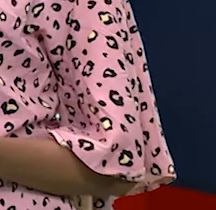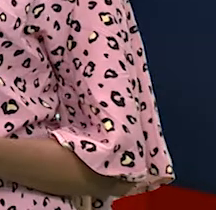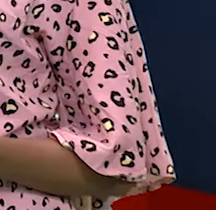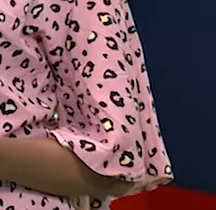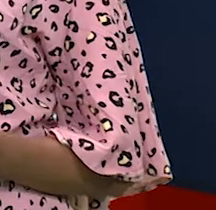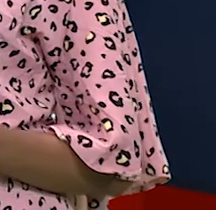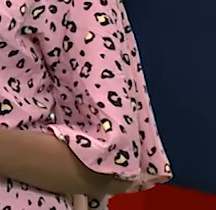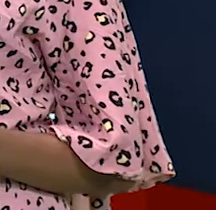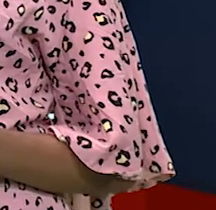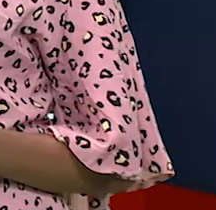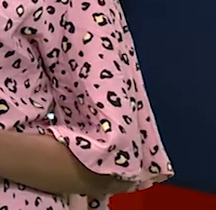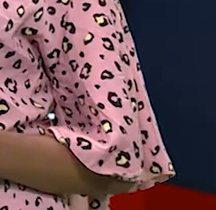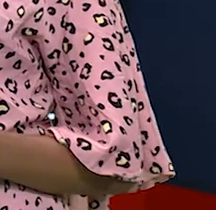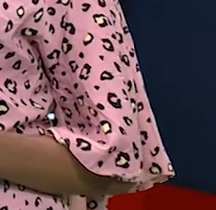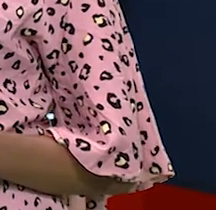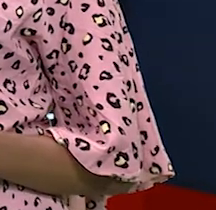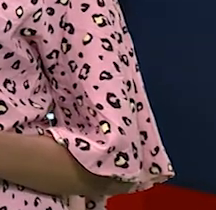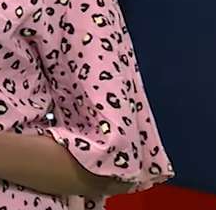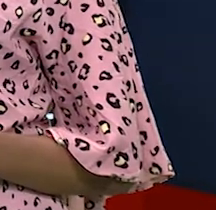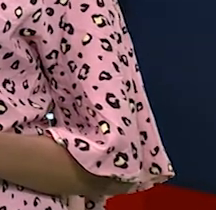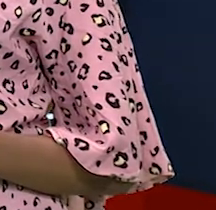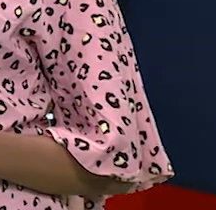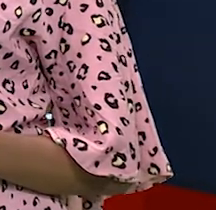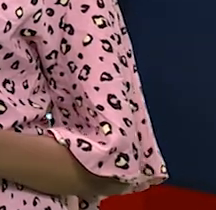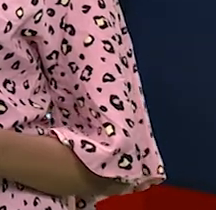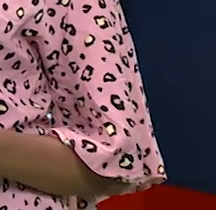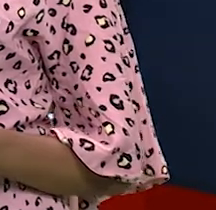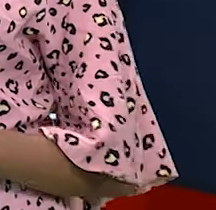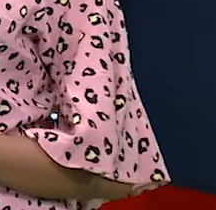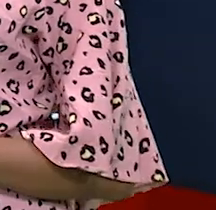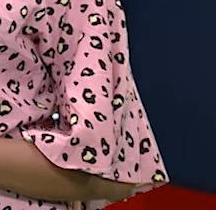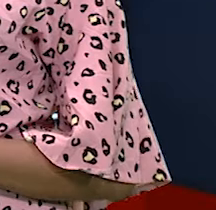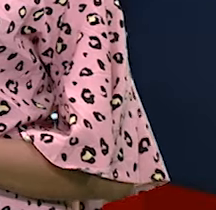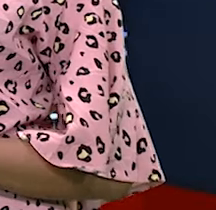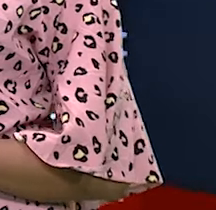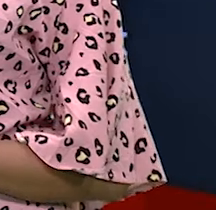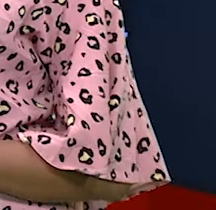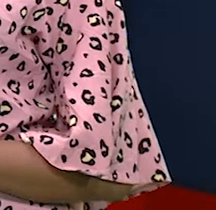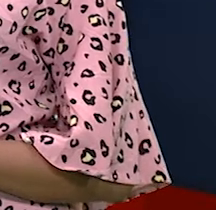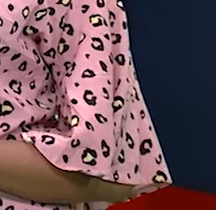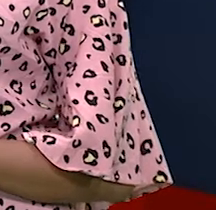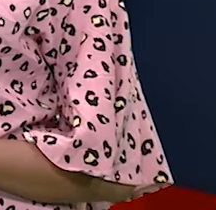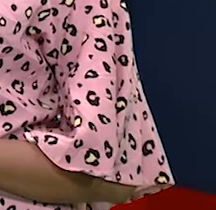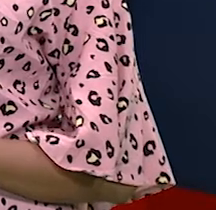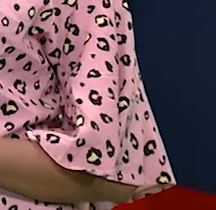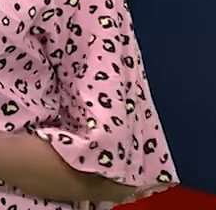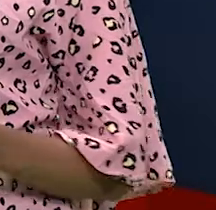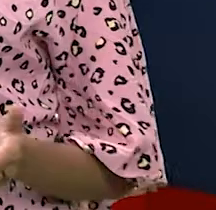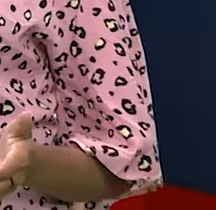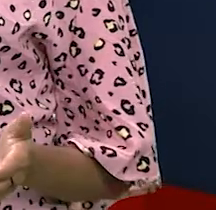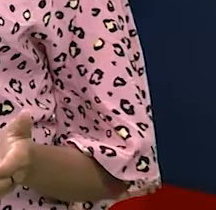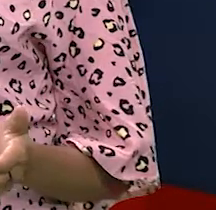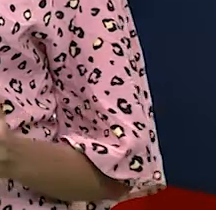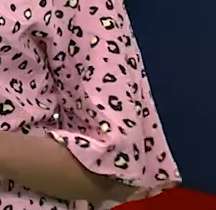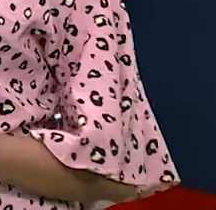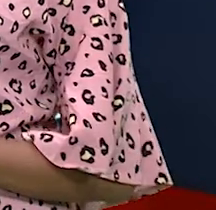A ministra da Saúde de Portugal afirmou ser inevitável que Portugal entre em breve na fase de mitigação do Covid-19, quando